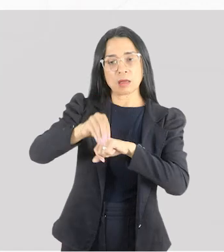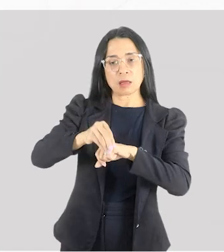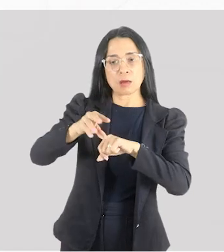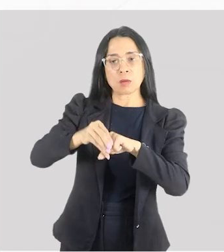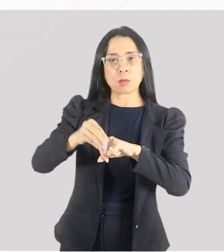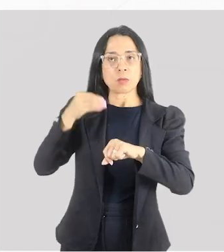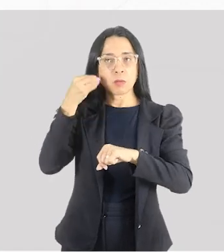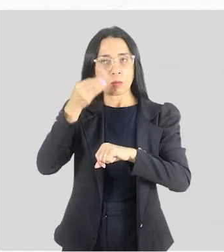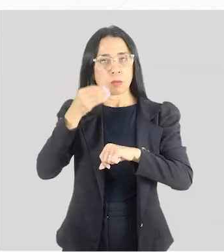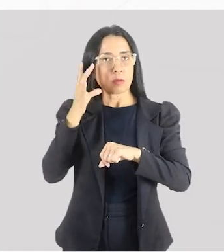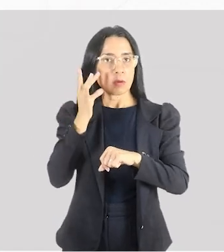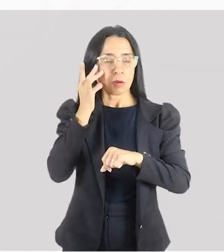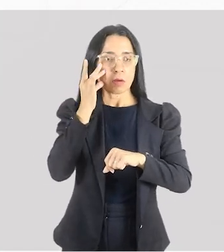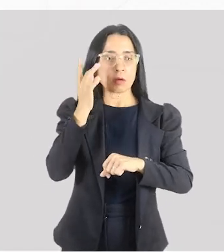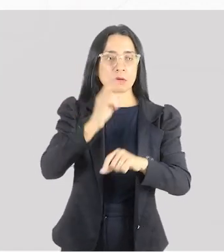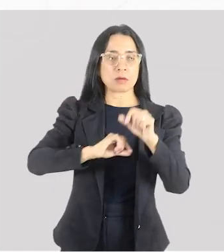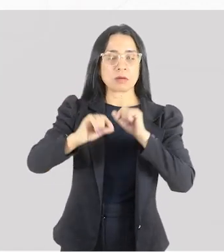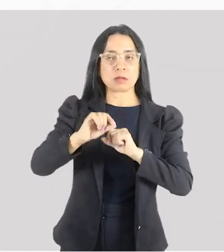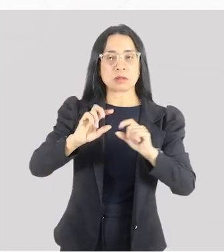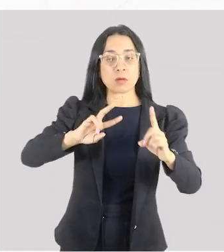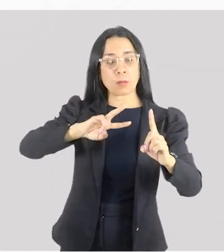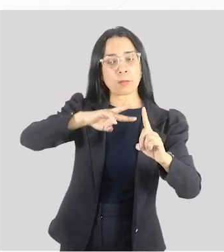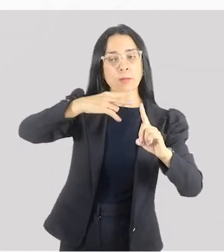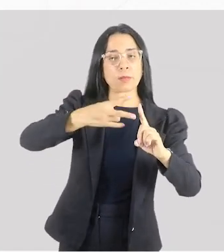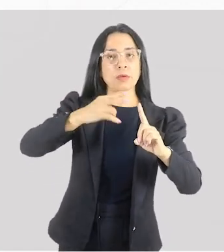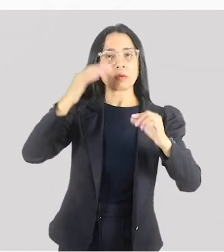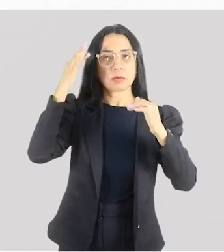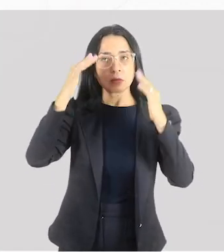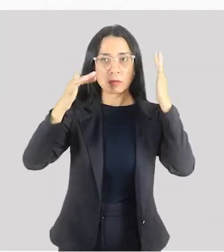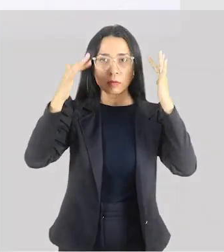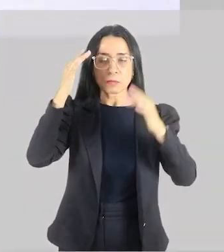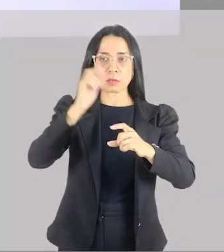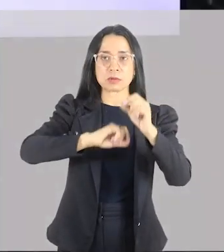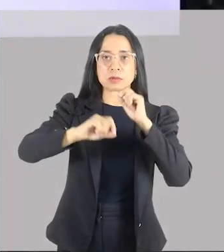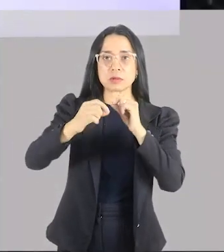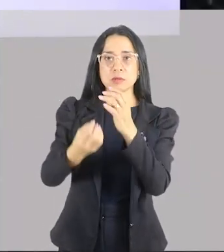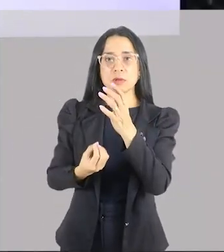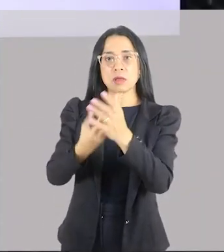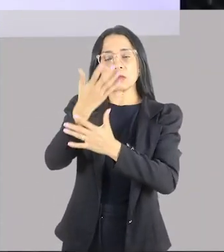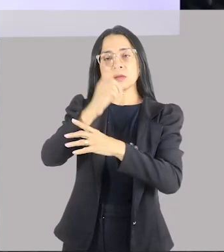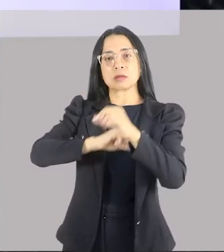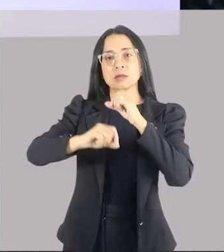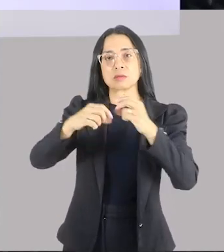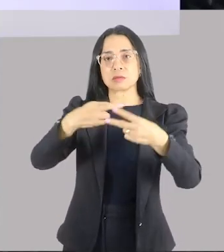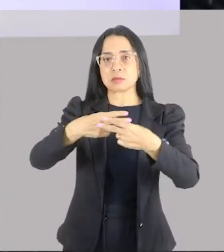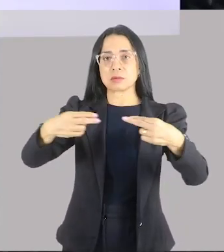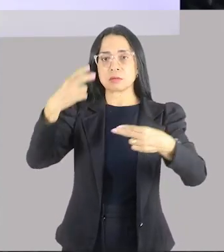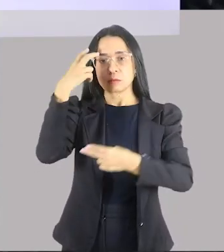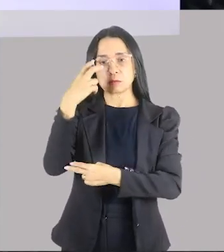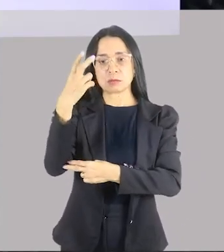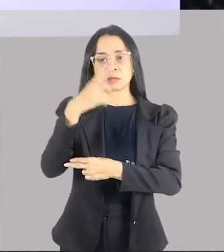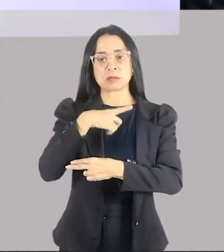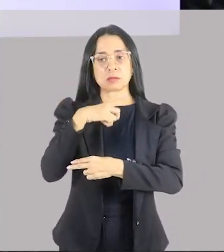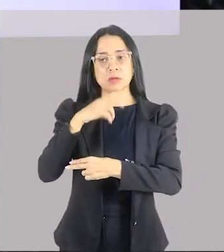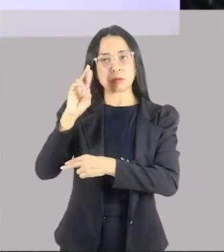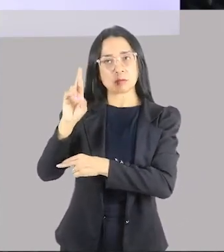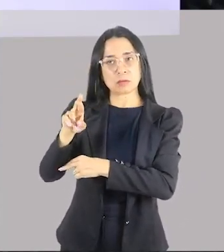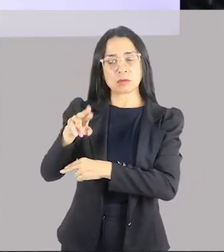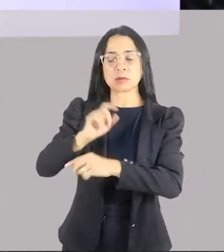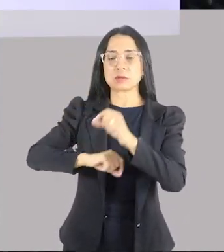o privilégio está sobre a imaginação, sobre a criação e sobre os elementos intelectuais, aí sim eu tenho o racionalismo